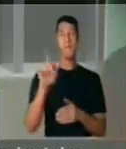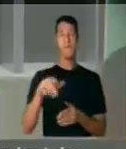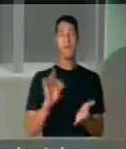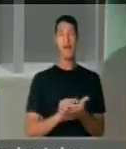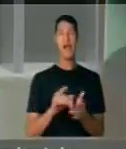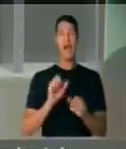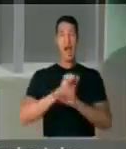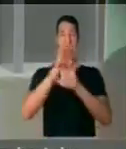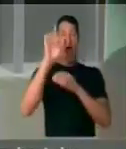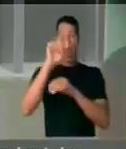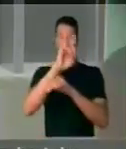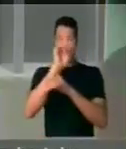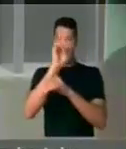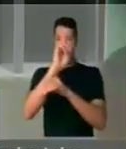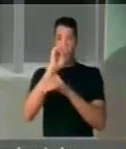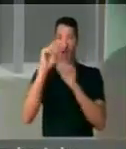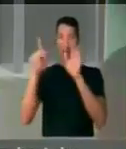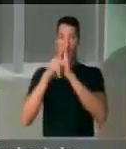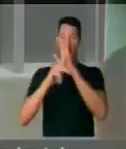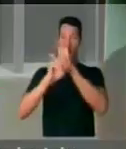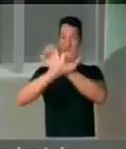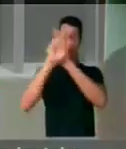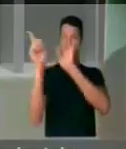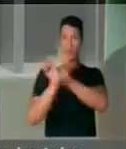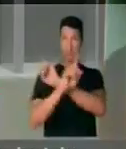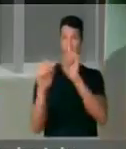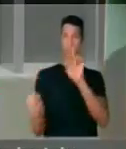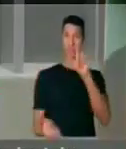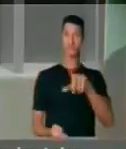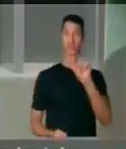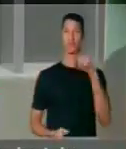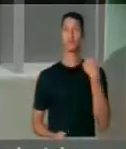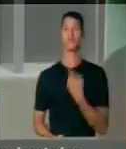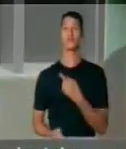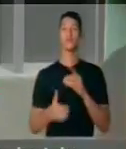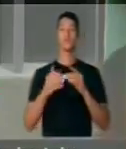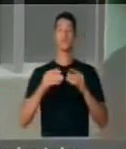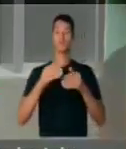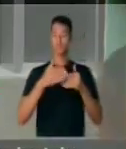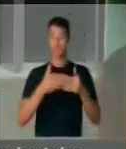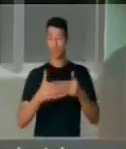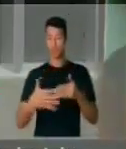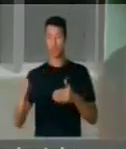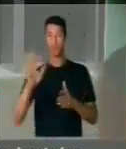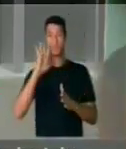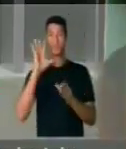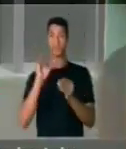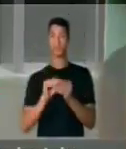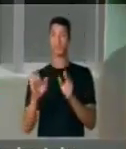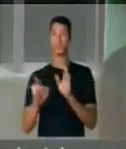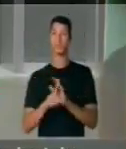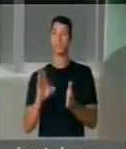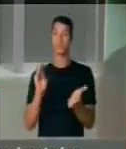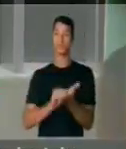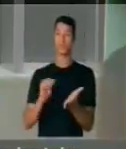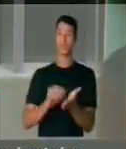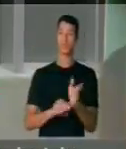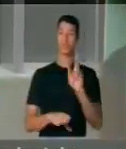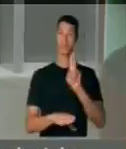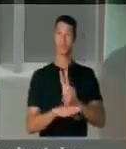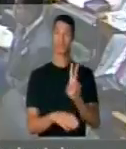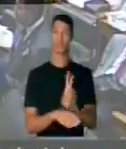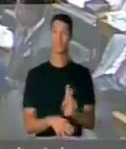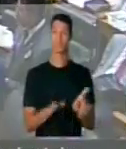deputados. Claro que não. Claro que não. É isso que decorre da incompreensão e a falta de